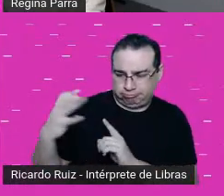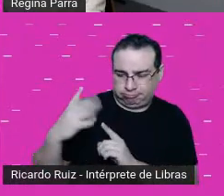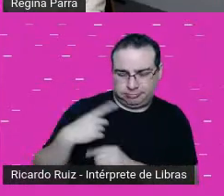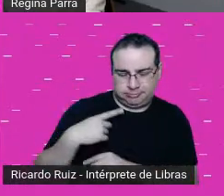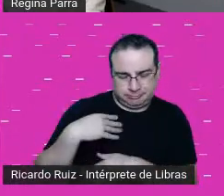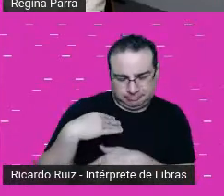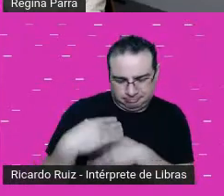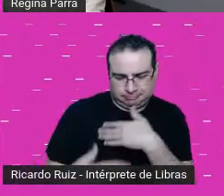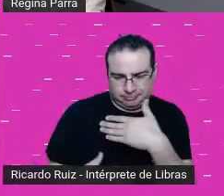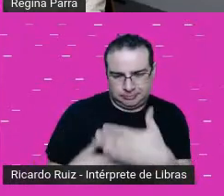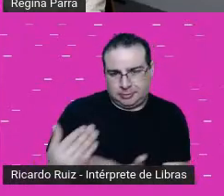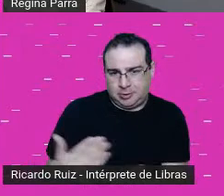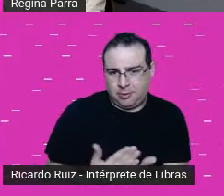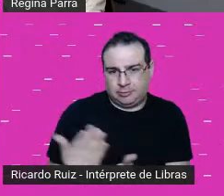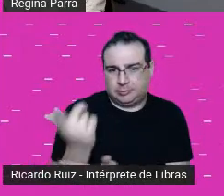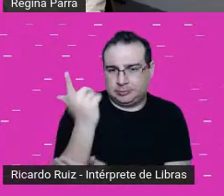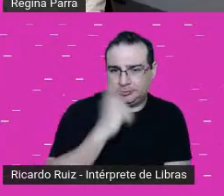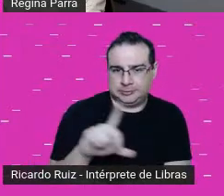consegui dar conta